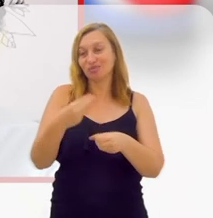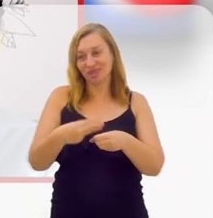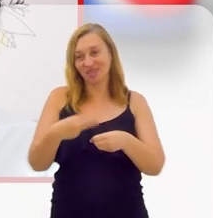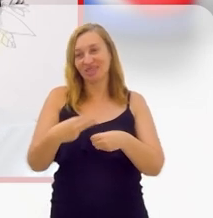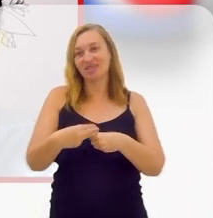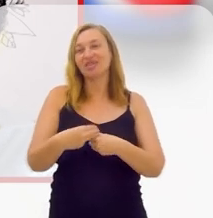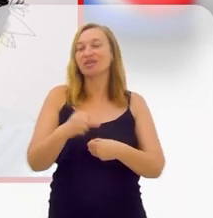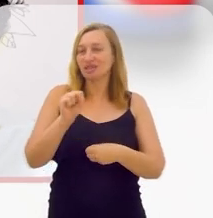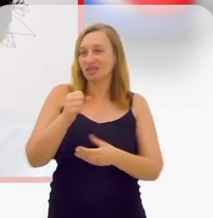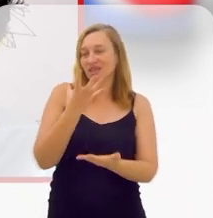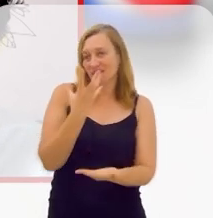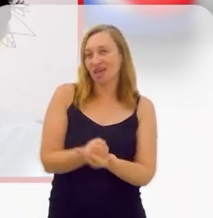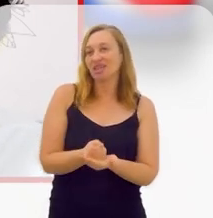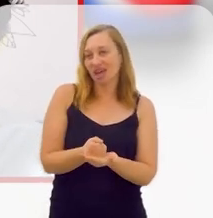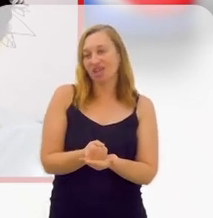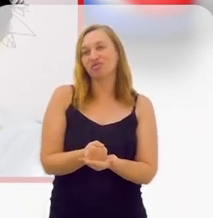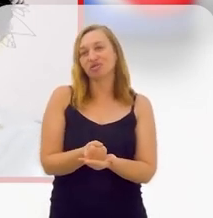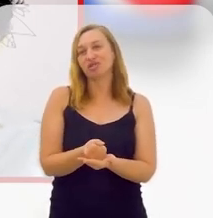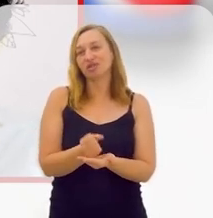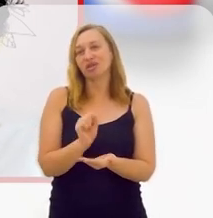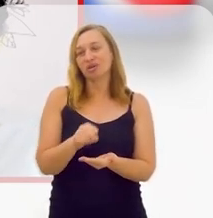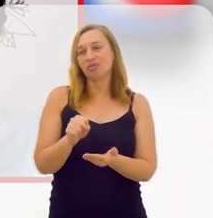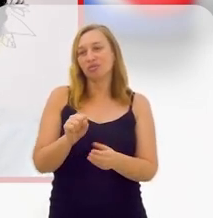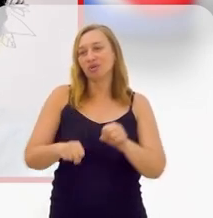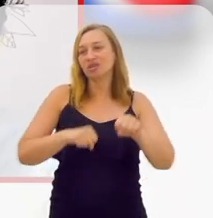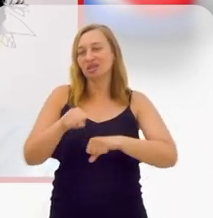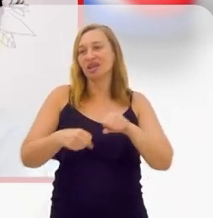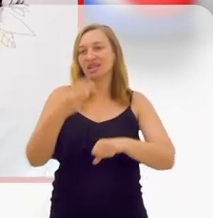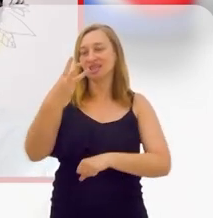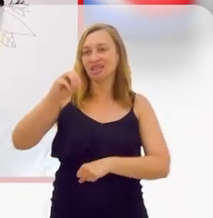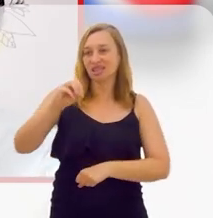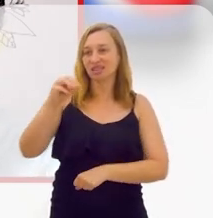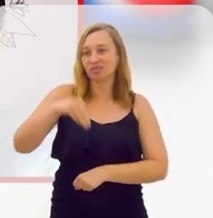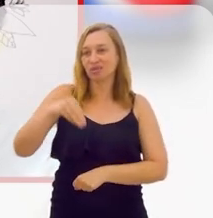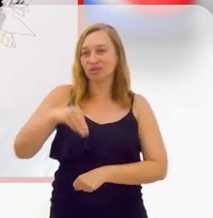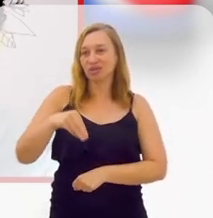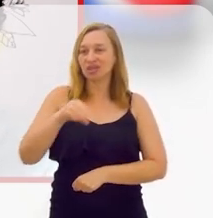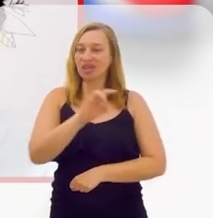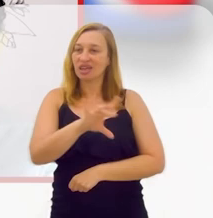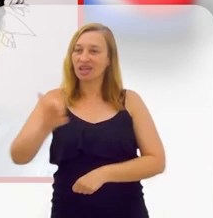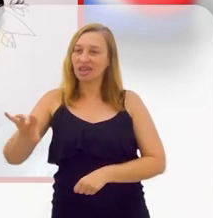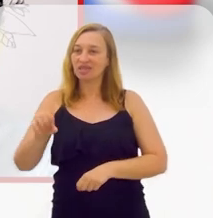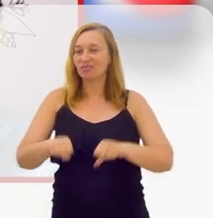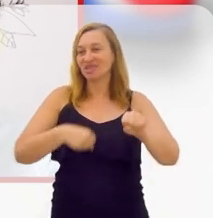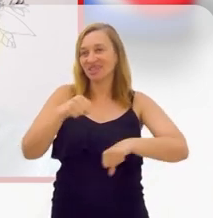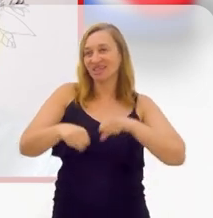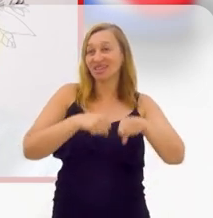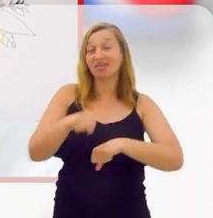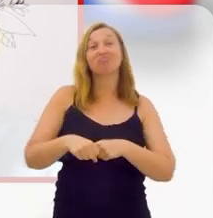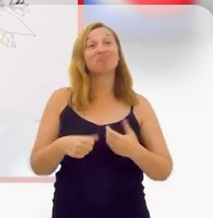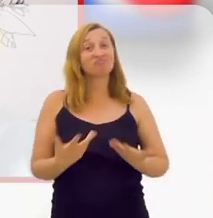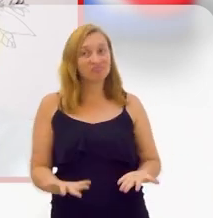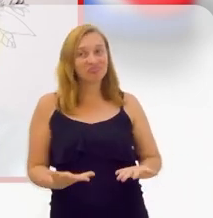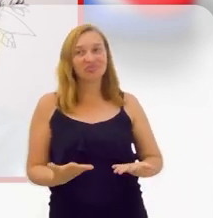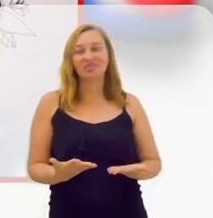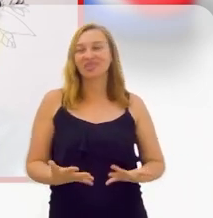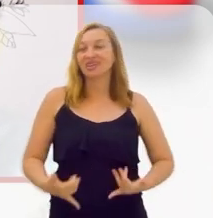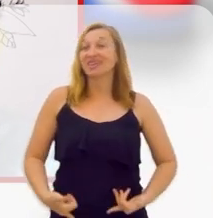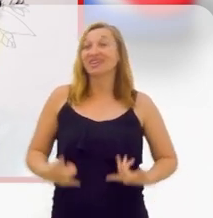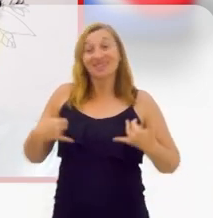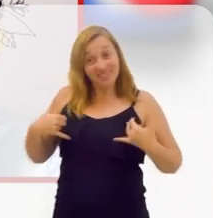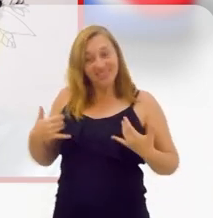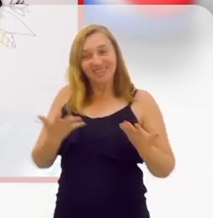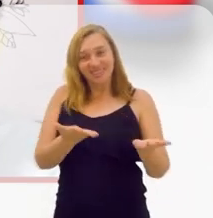do município. Você faz um cadastro e você pode andar 30 minutos em cada bicicleta. Foi